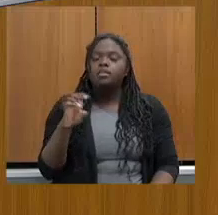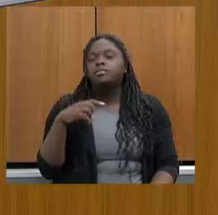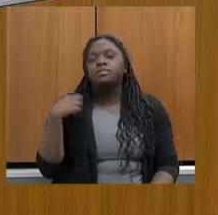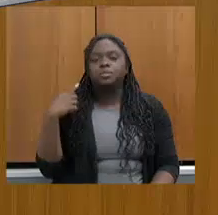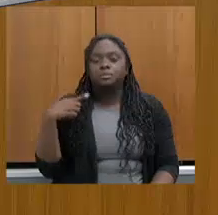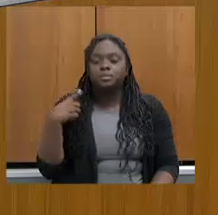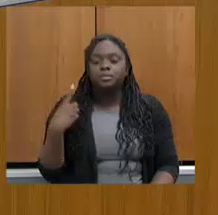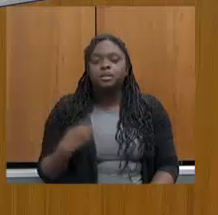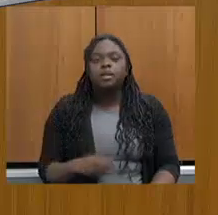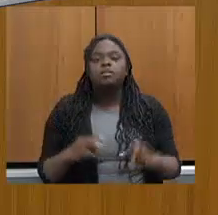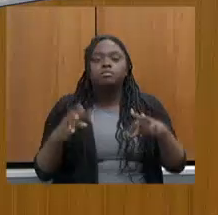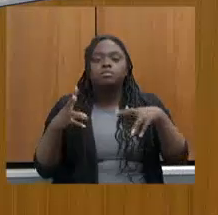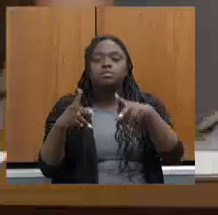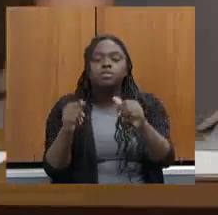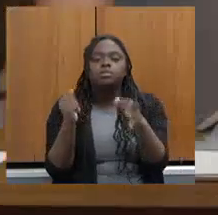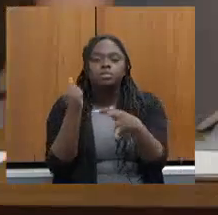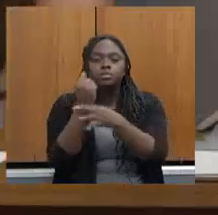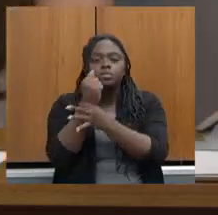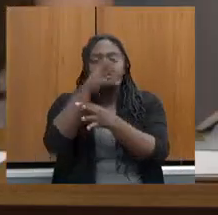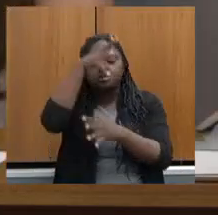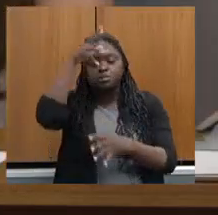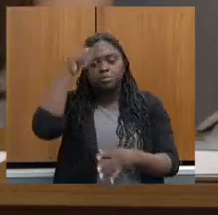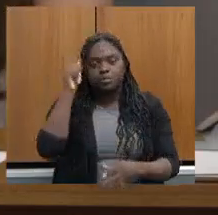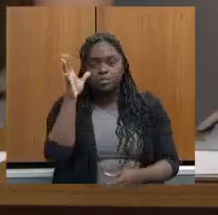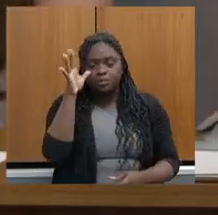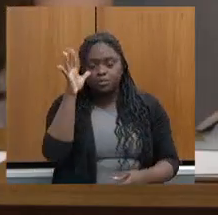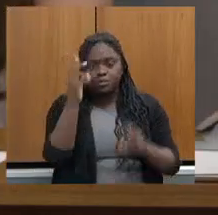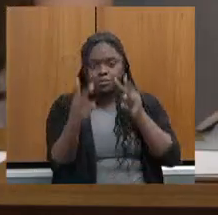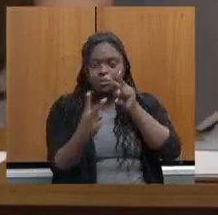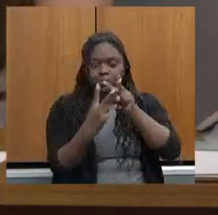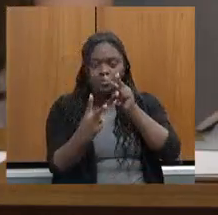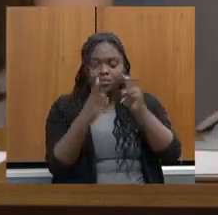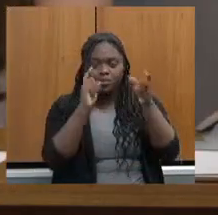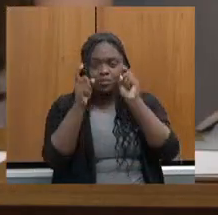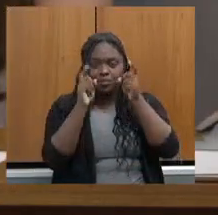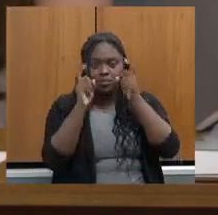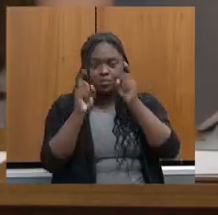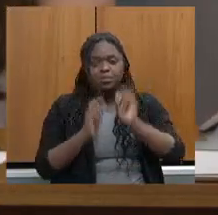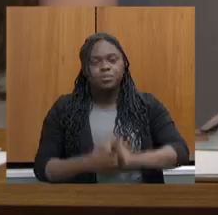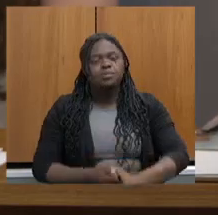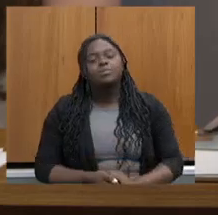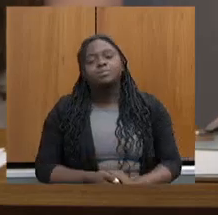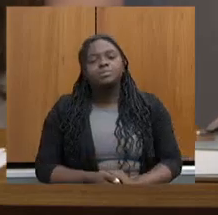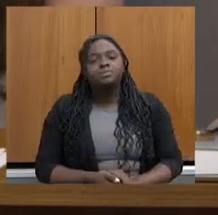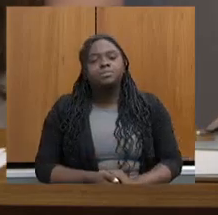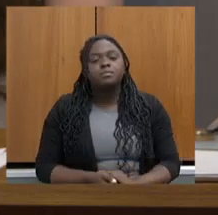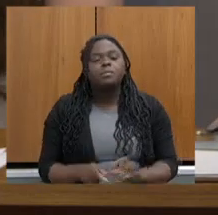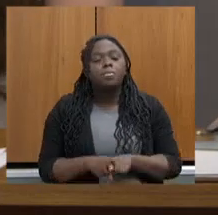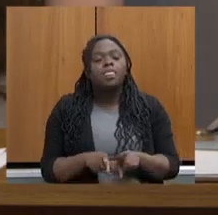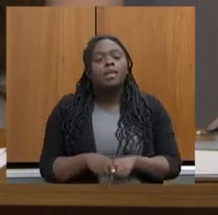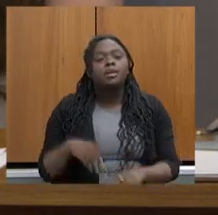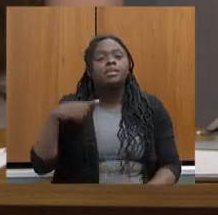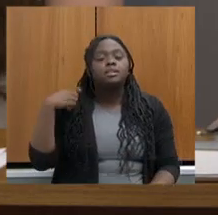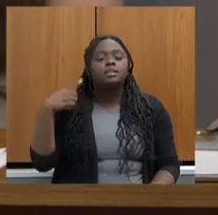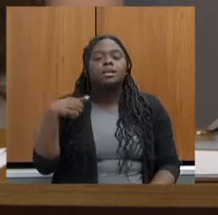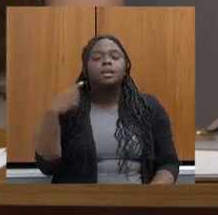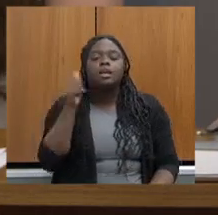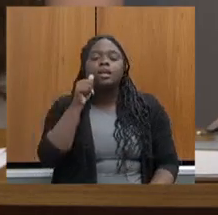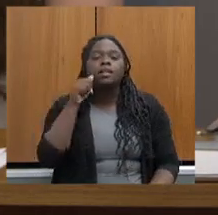que porventura estejam acompanhando remotamente a nossa reunião Deputado deputada